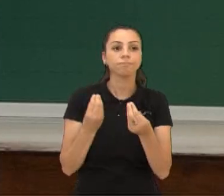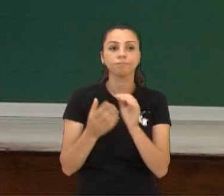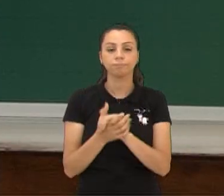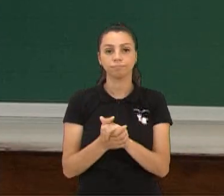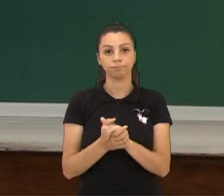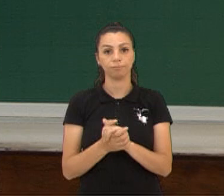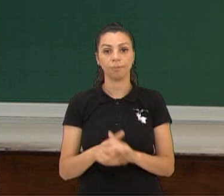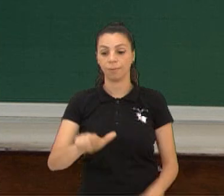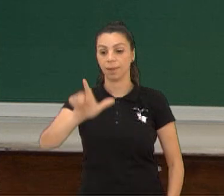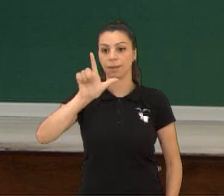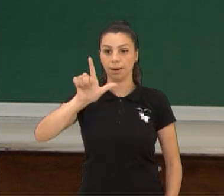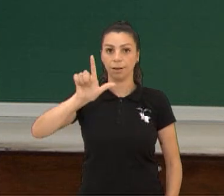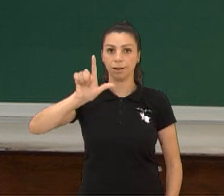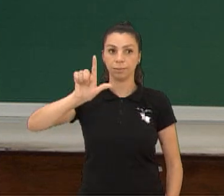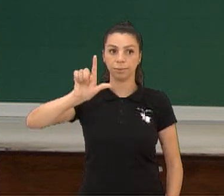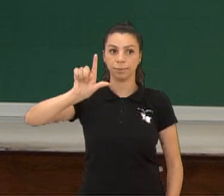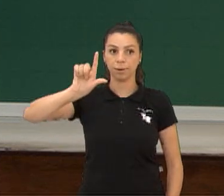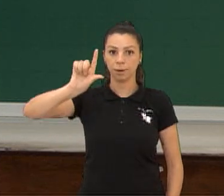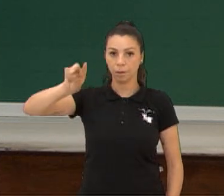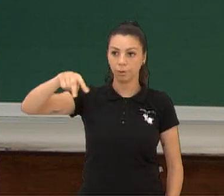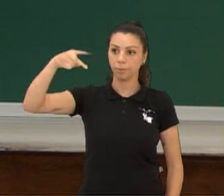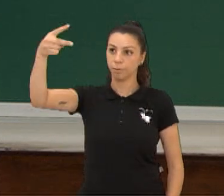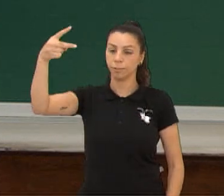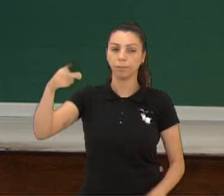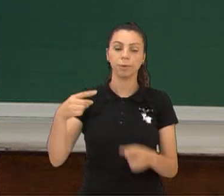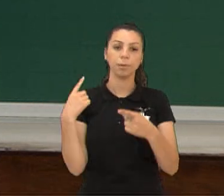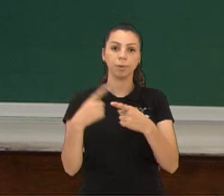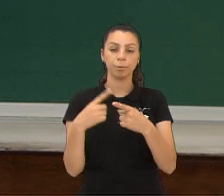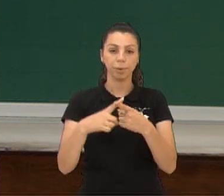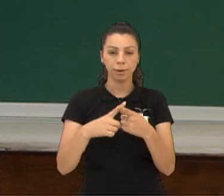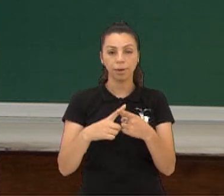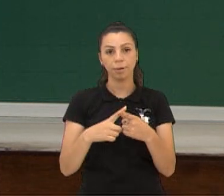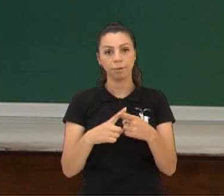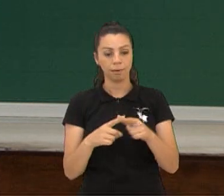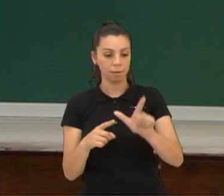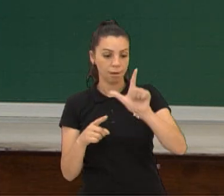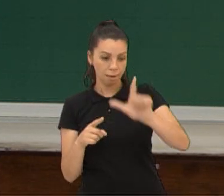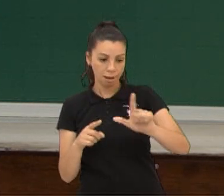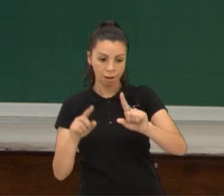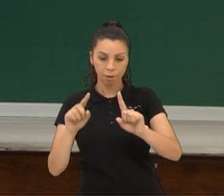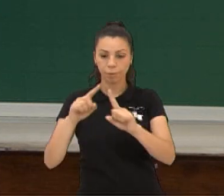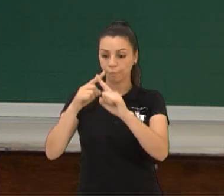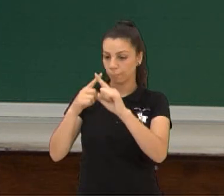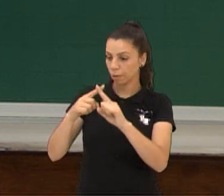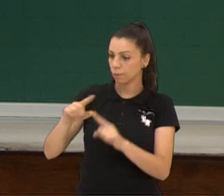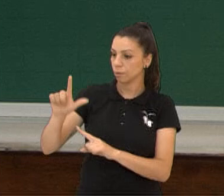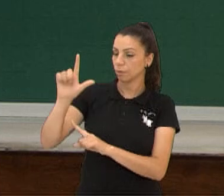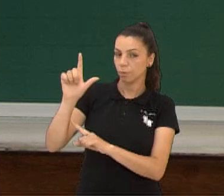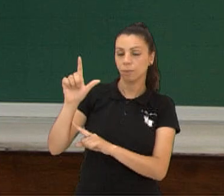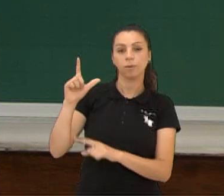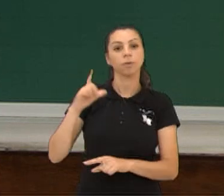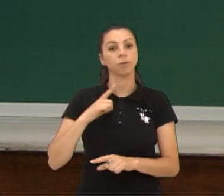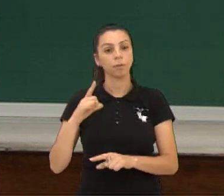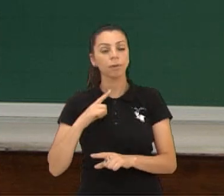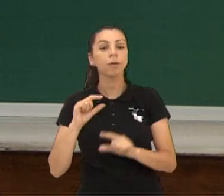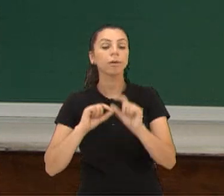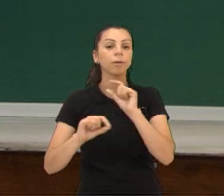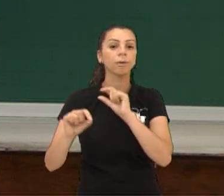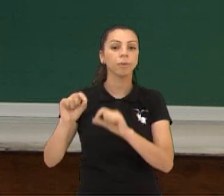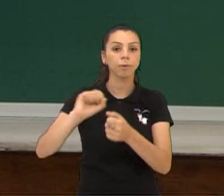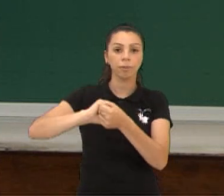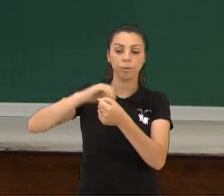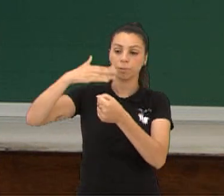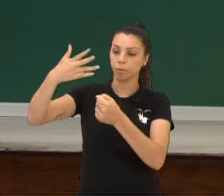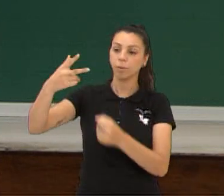Lado ao quadrado, tudo bem? Porque lado vezes lado, lembra lá da aula de potenciação? Tenho dois fatores que